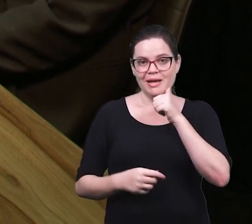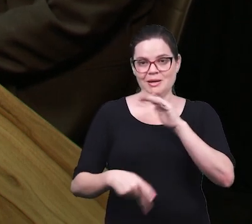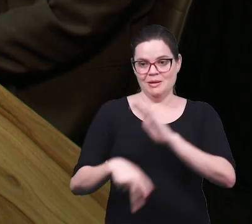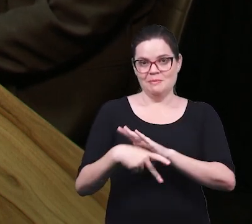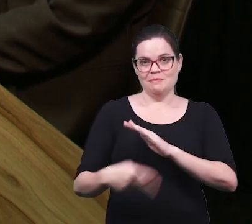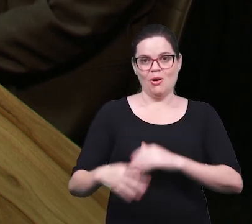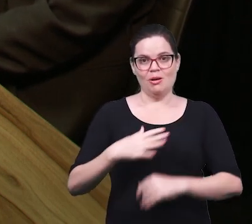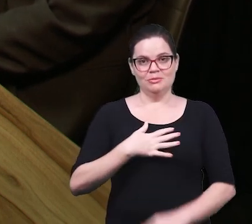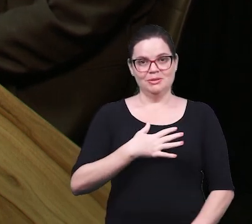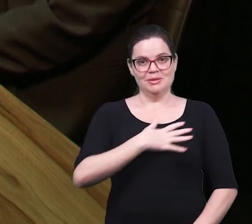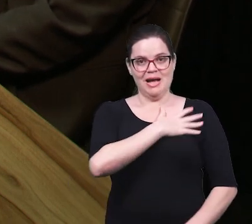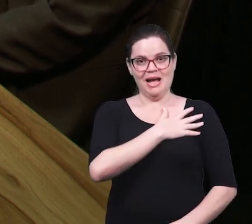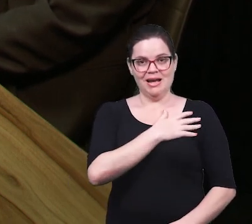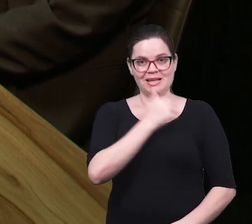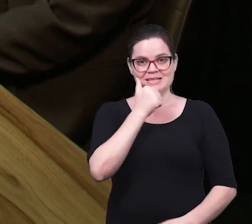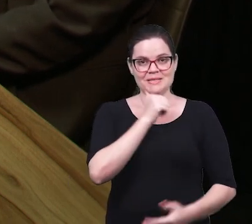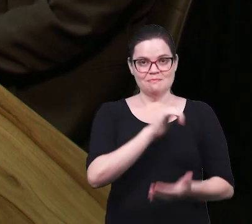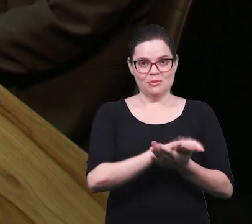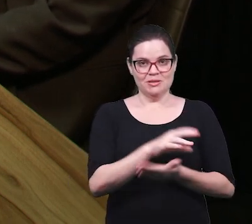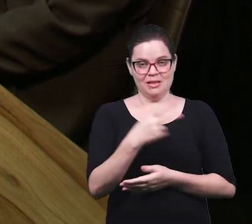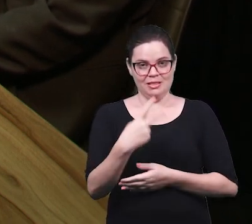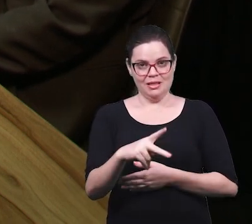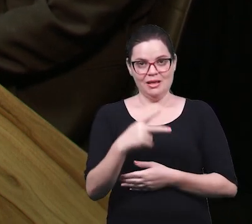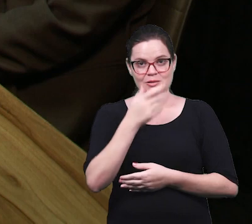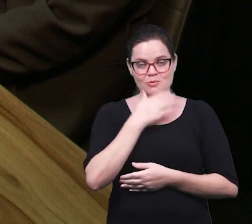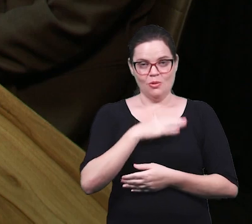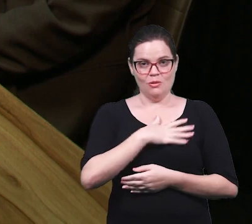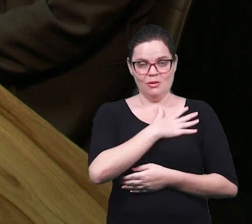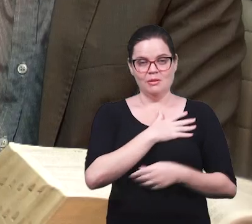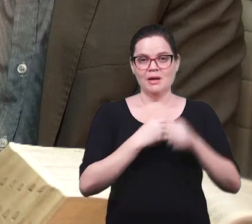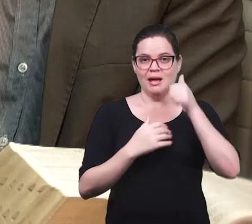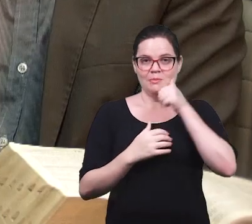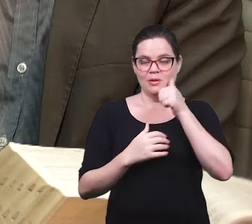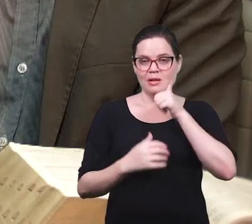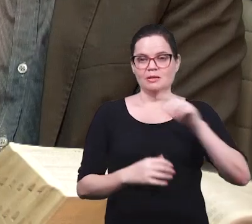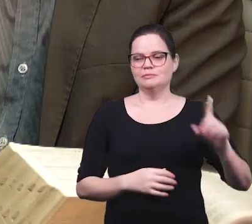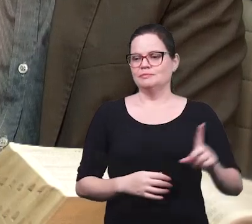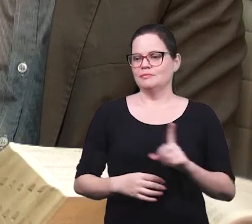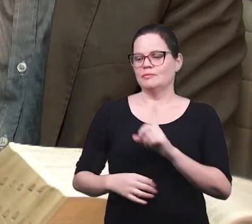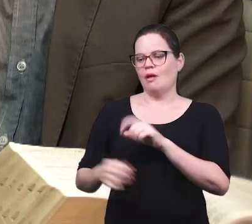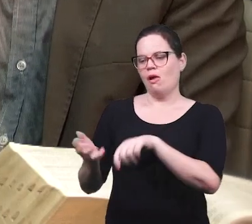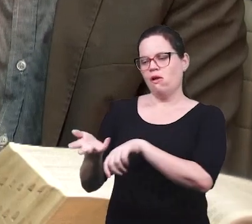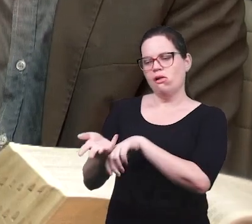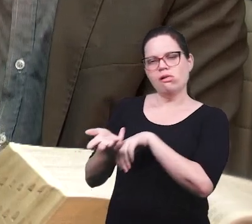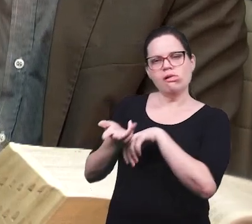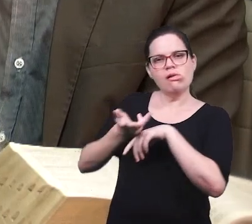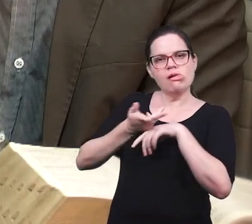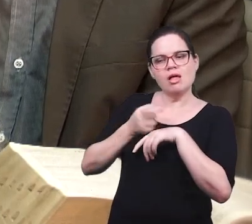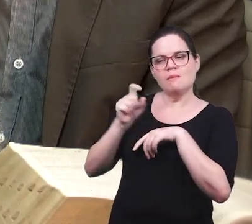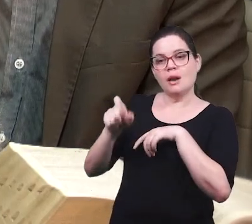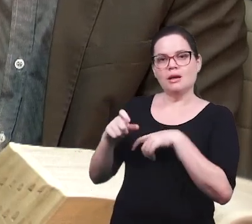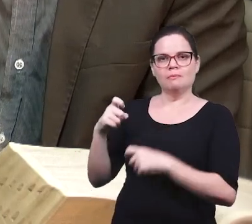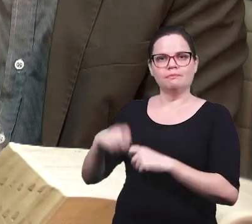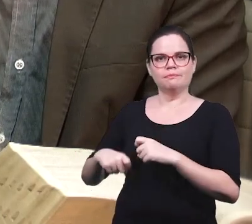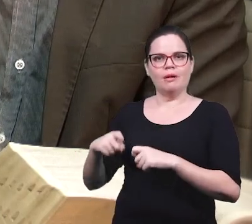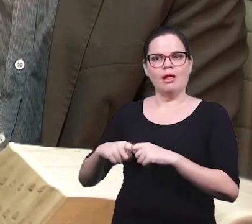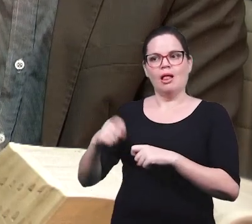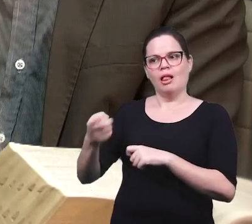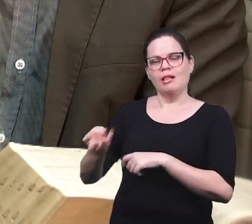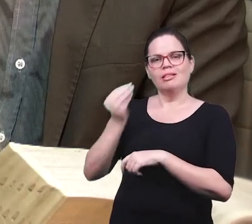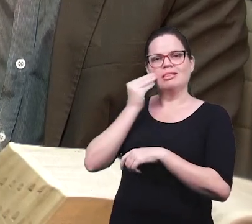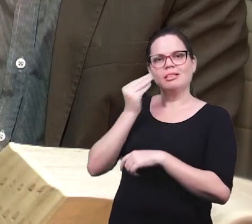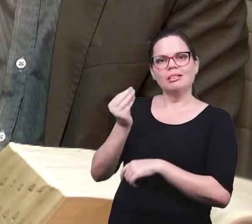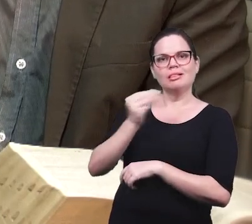e começou a investir contra a vida dele para que ele pecasse, né? Sim. Mas ele